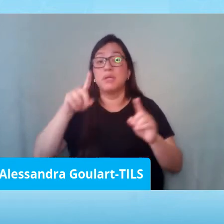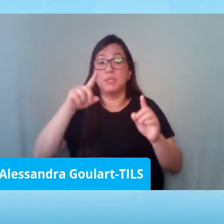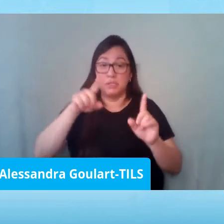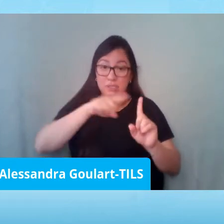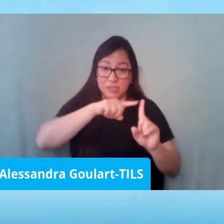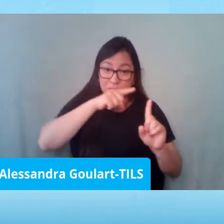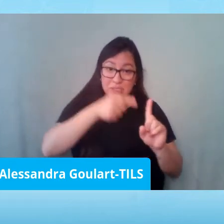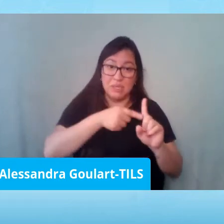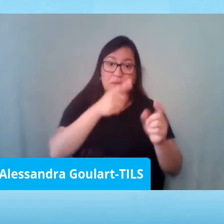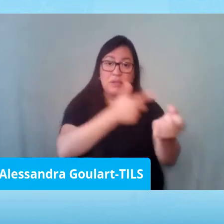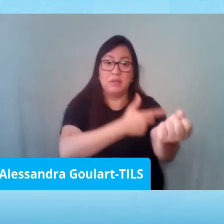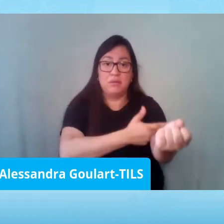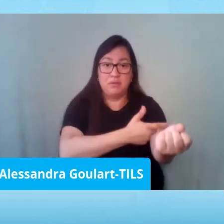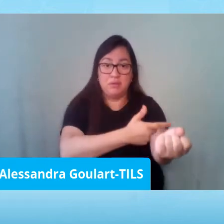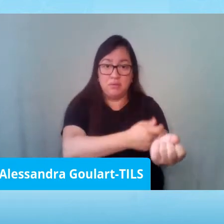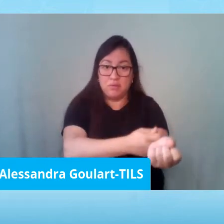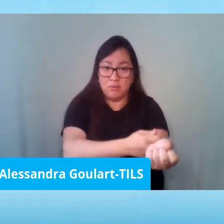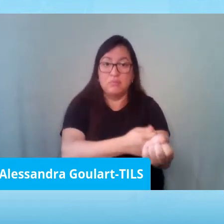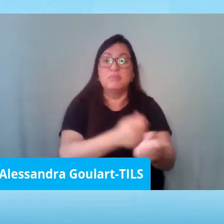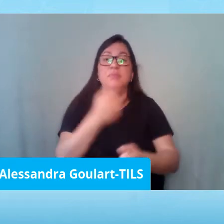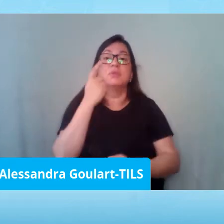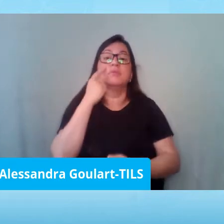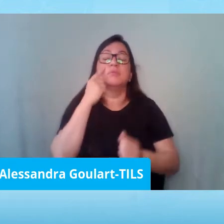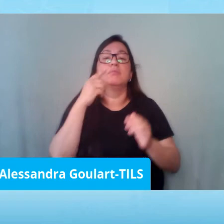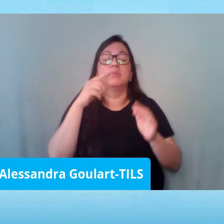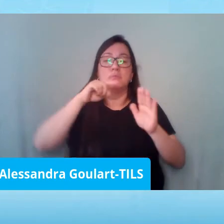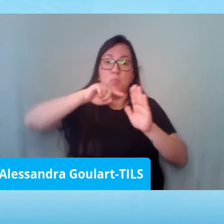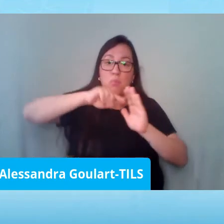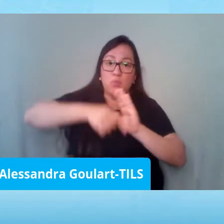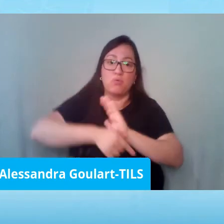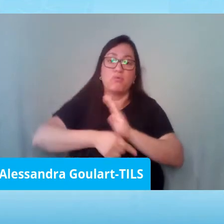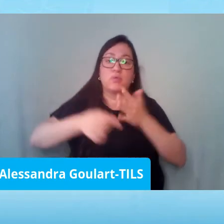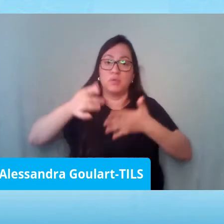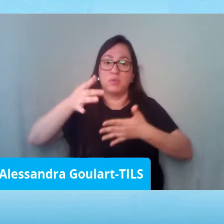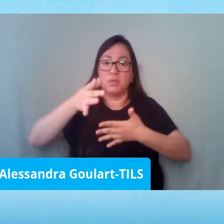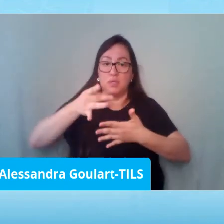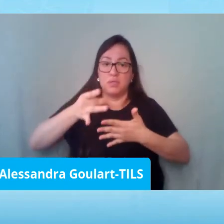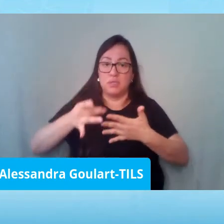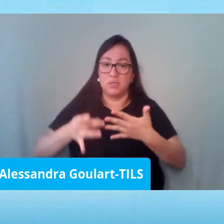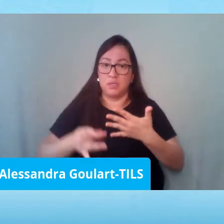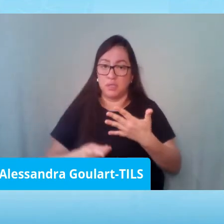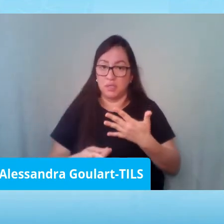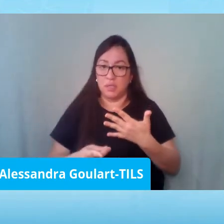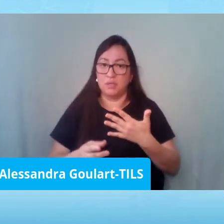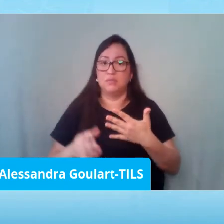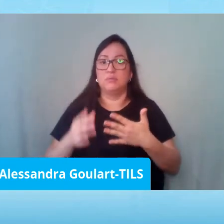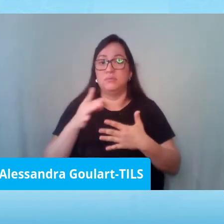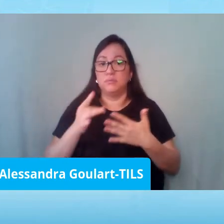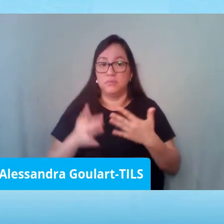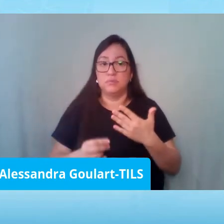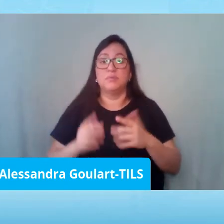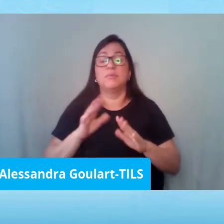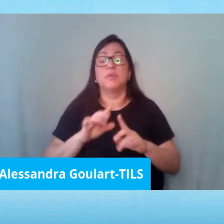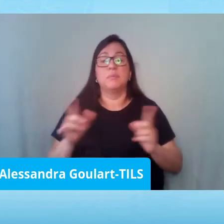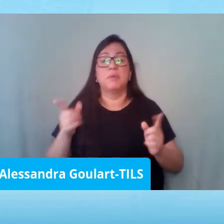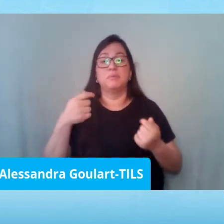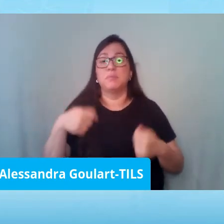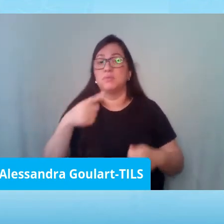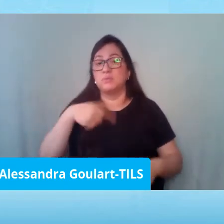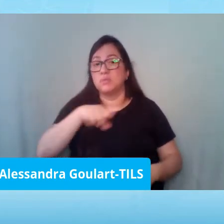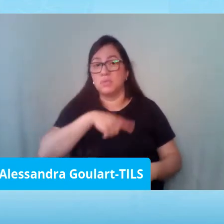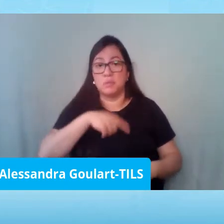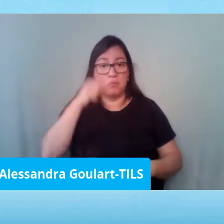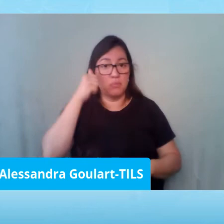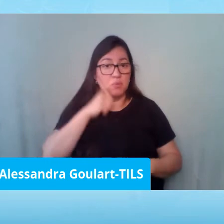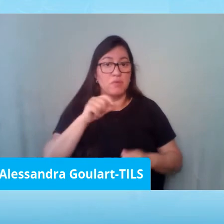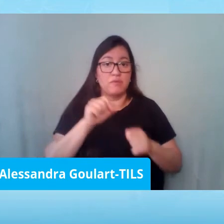mente da oferta desses insumos nas unidades, para que as pessoas saibam que no momento que ela faz um sexo desprotegido, ela pode